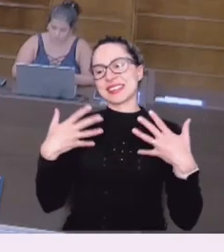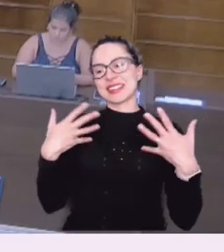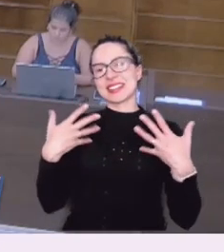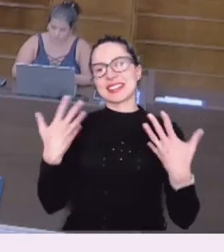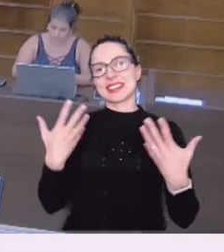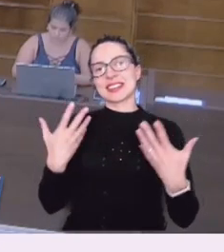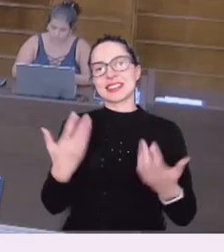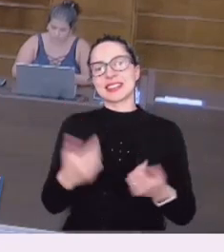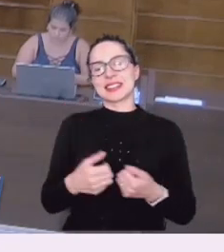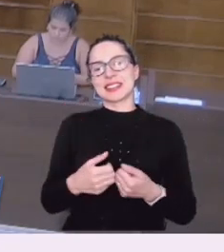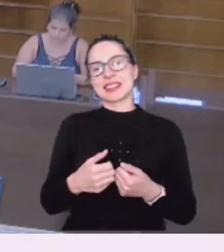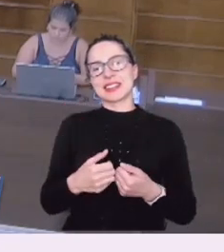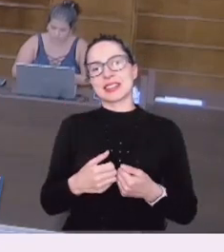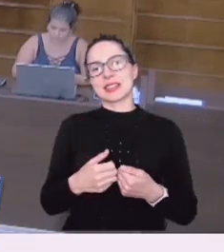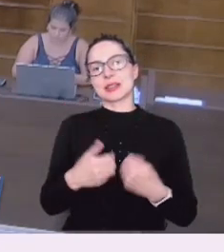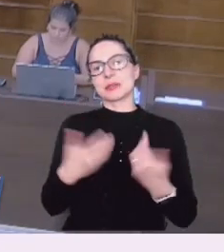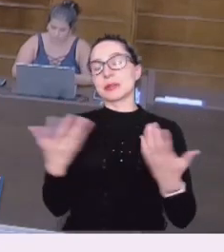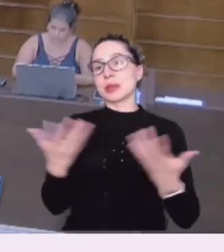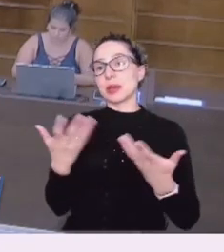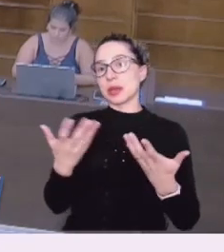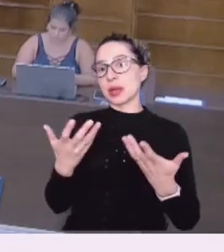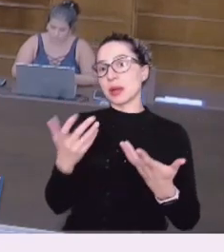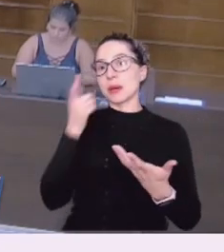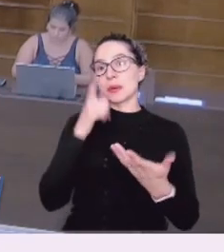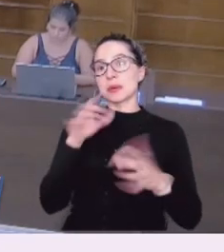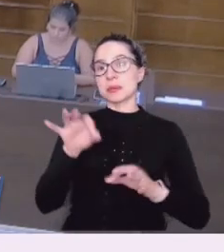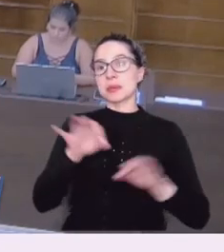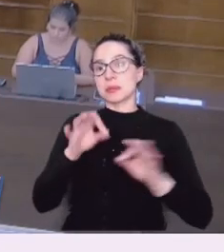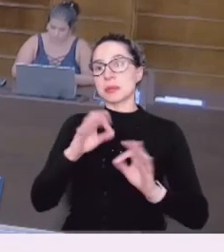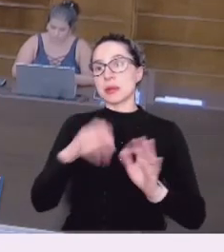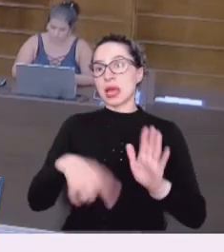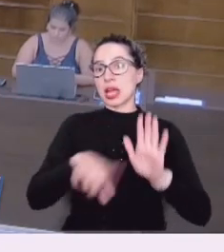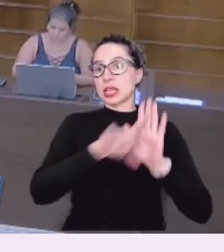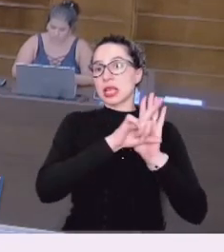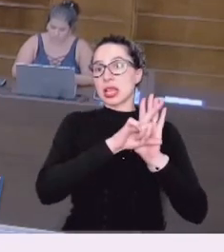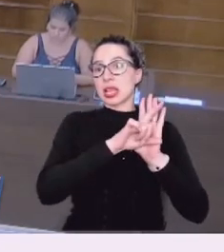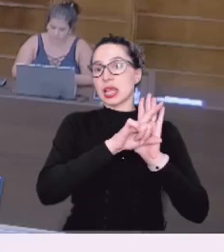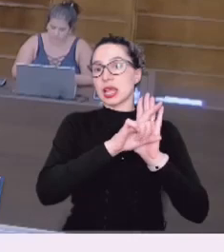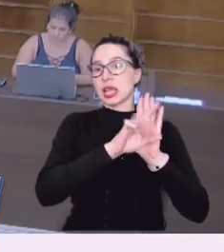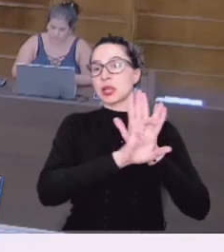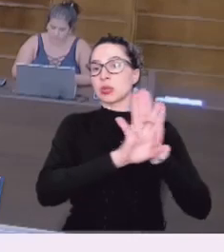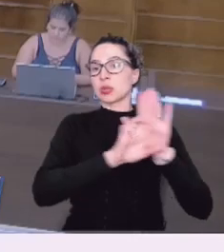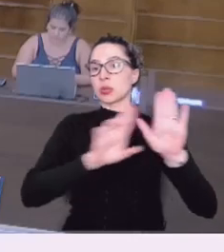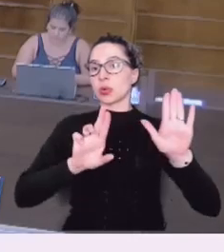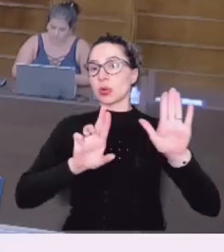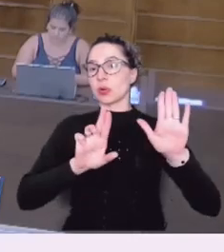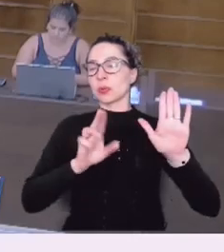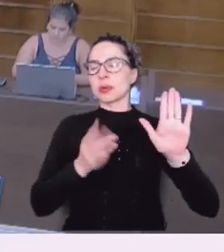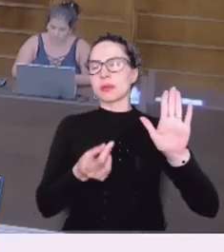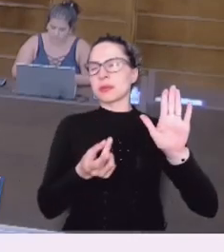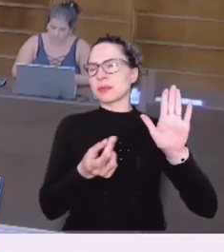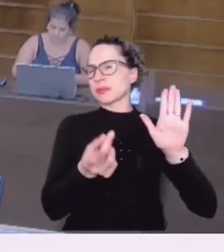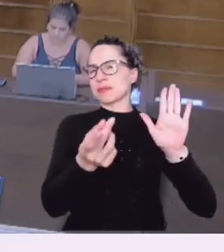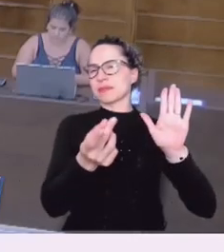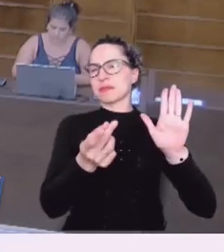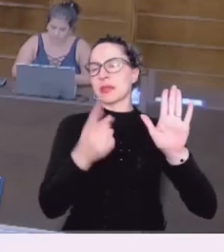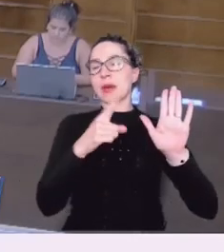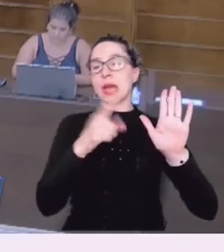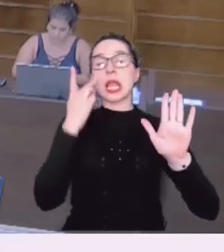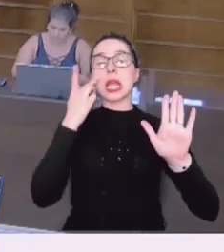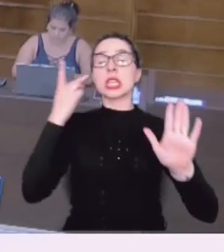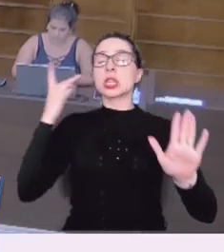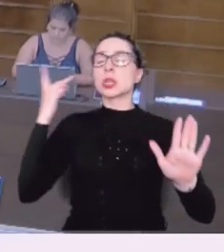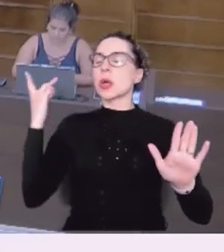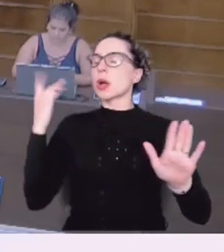essa oportunidade de fazer essa lei eternizando o nome de um homem que tem um histórico brilhante, que teve